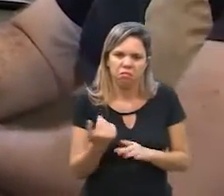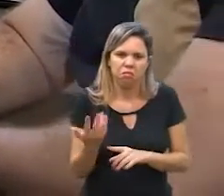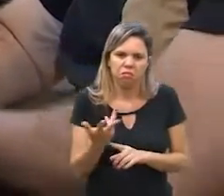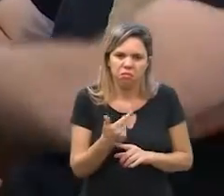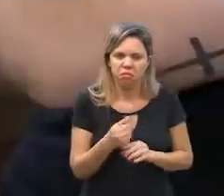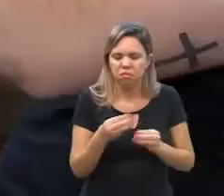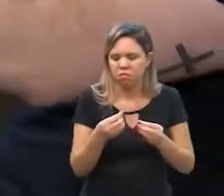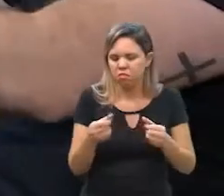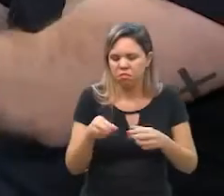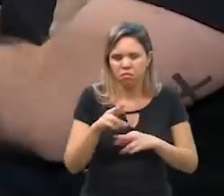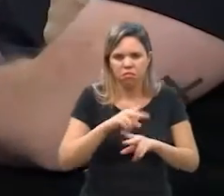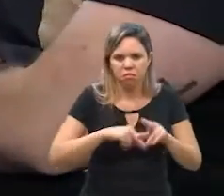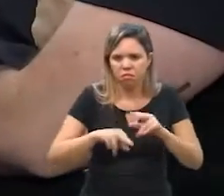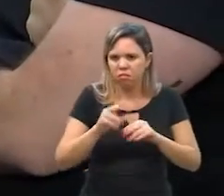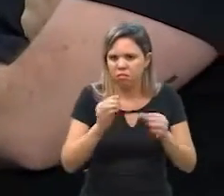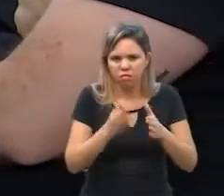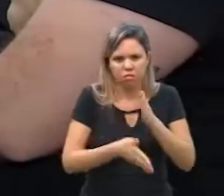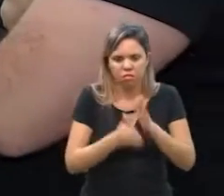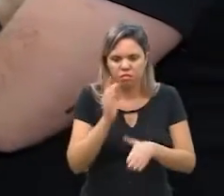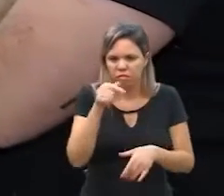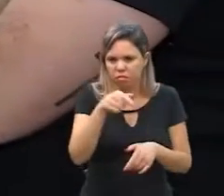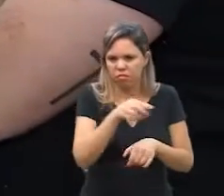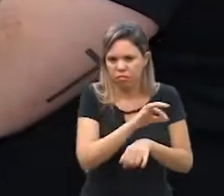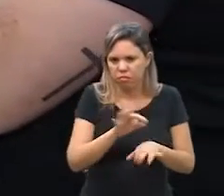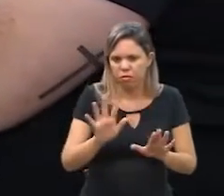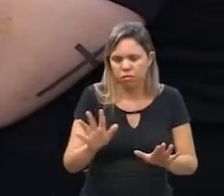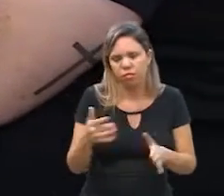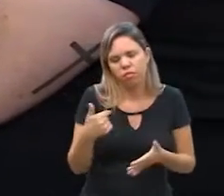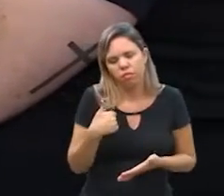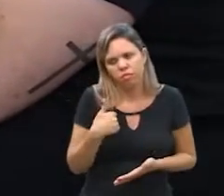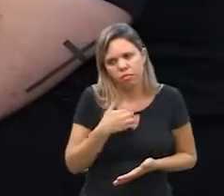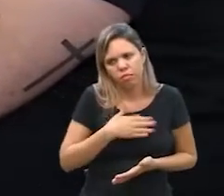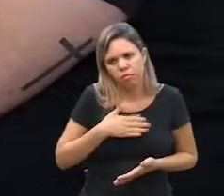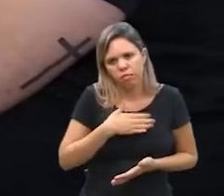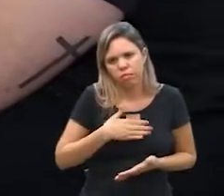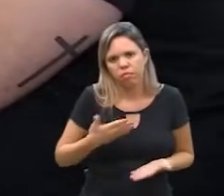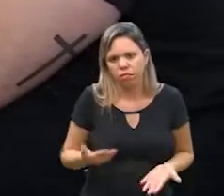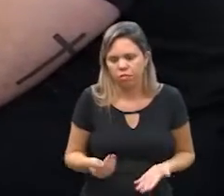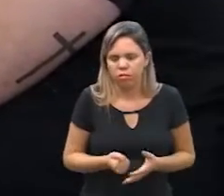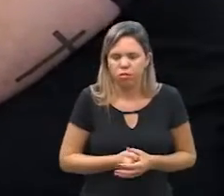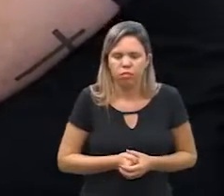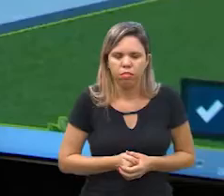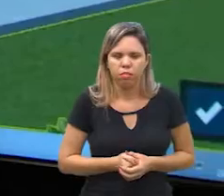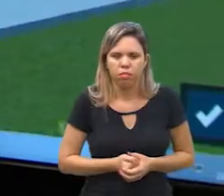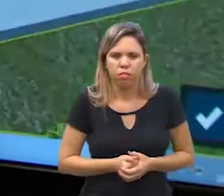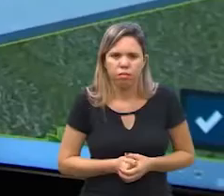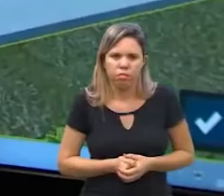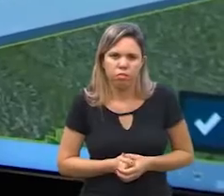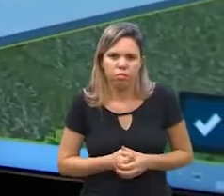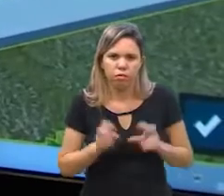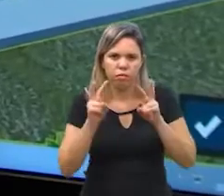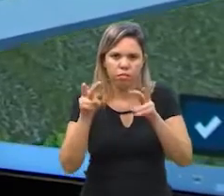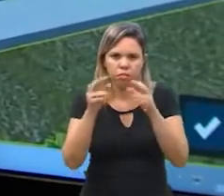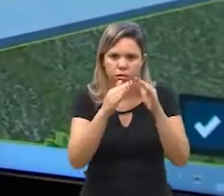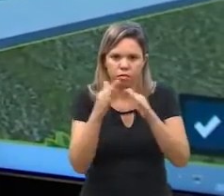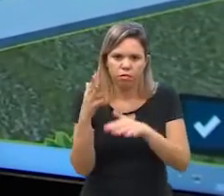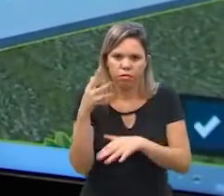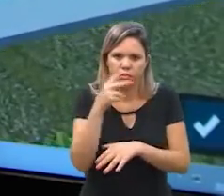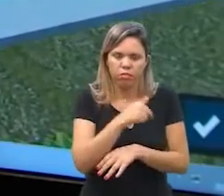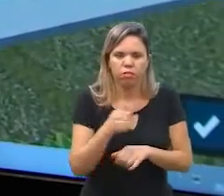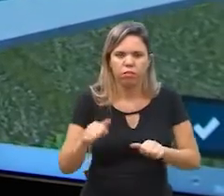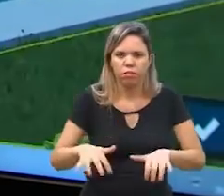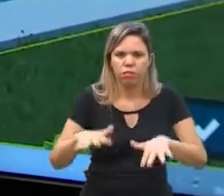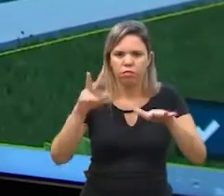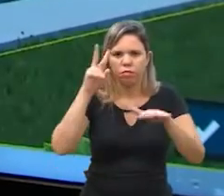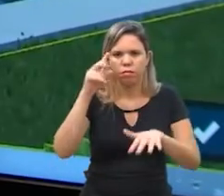desenho abstrato até. Nada a ver com... Daí eu peguei e falei, poxa, mas eu gostava... de ver as casas bonitas. Quando